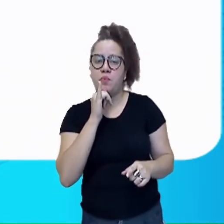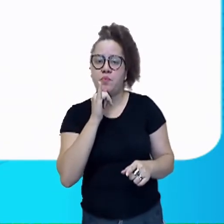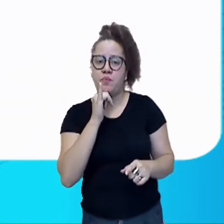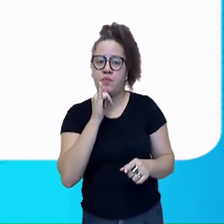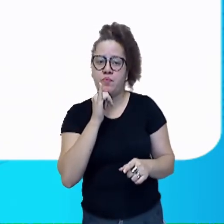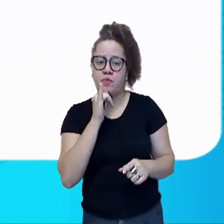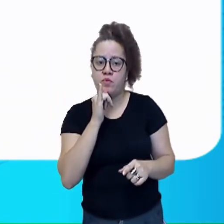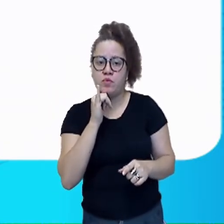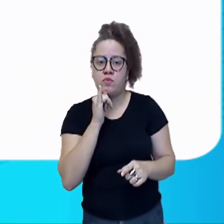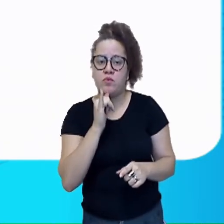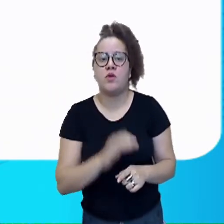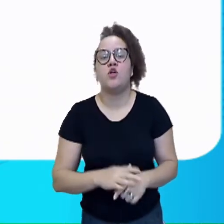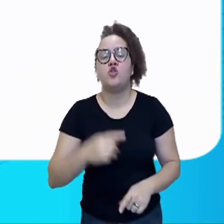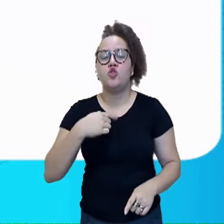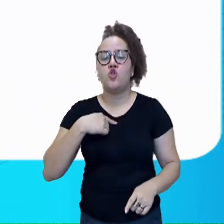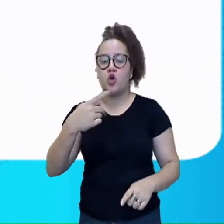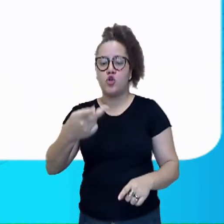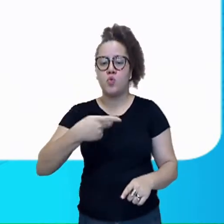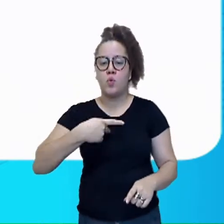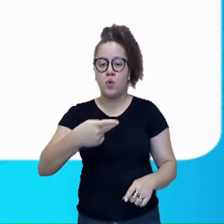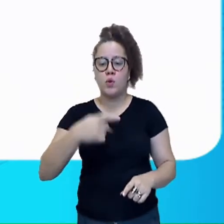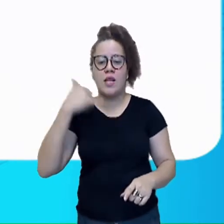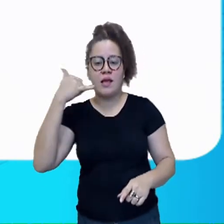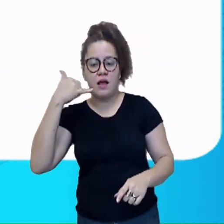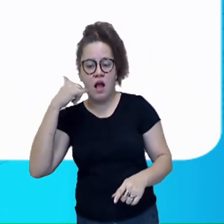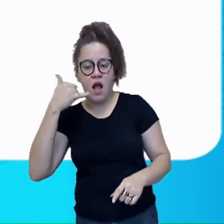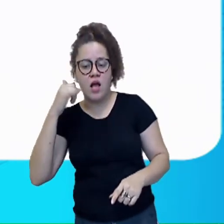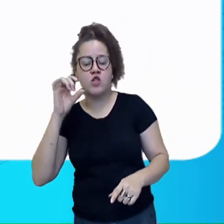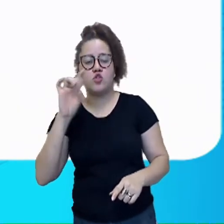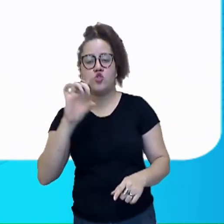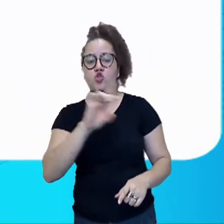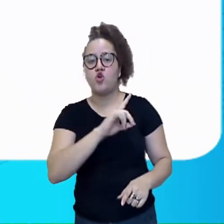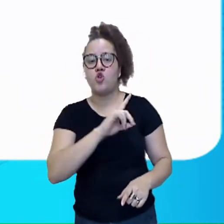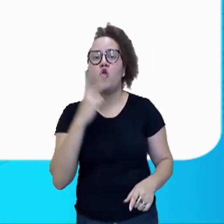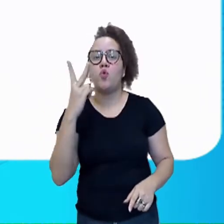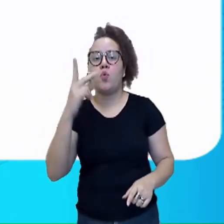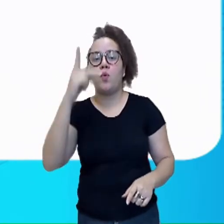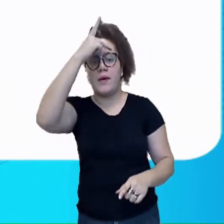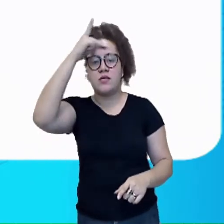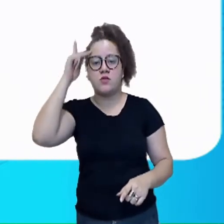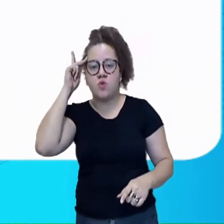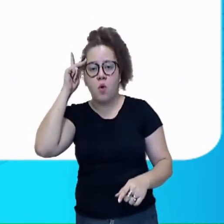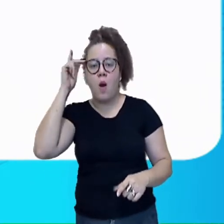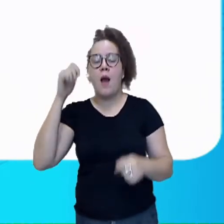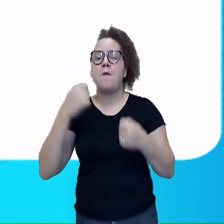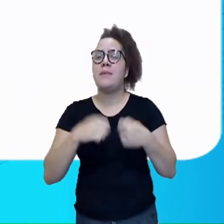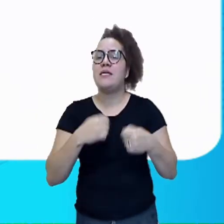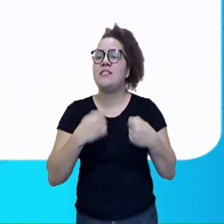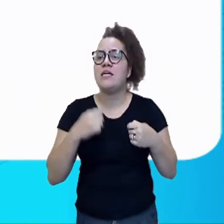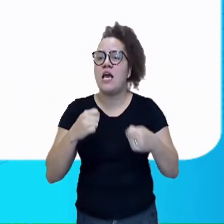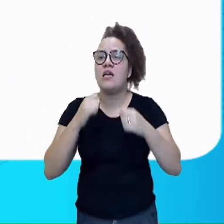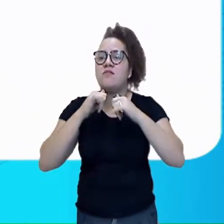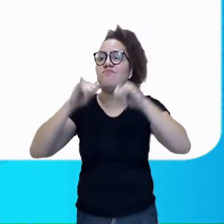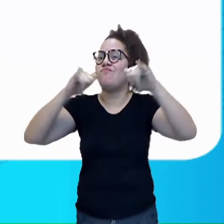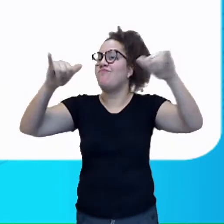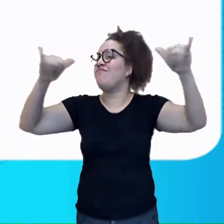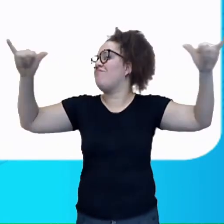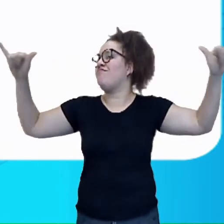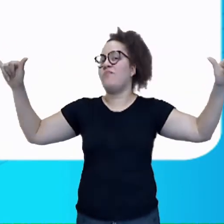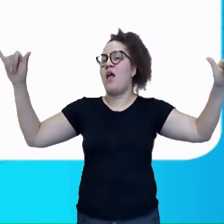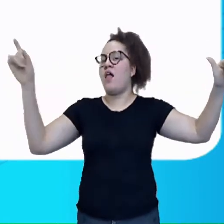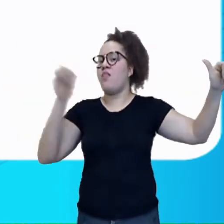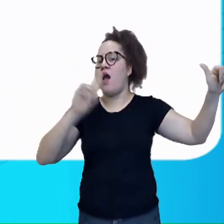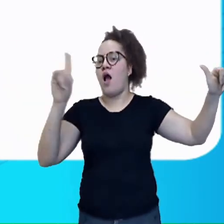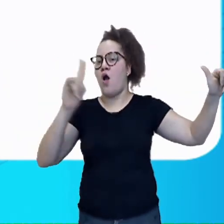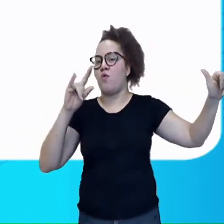você, somente eu e você teremos essa comunicação. Então, eu não tenho que falar aquele assunto para todo mundo. Da mesma